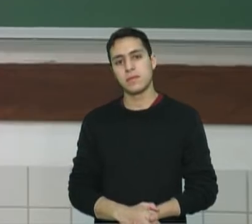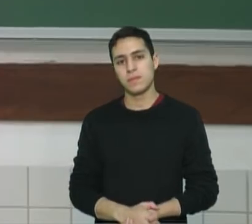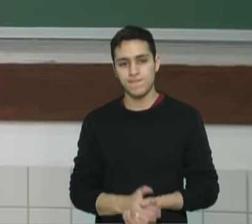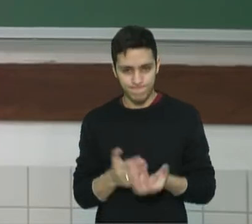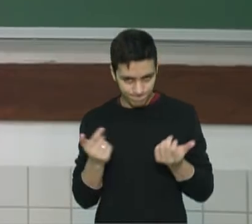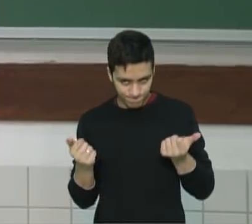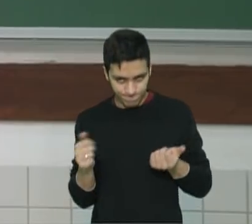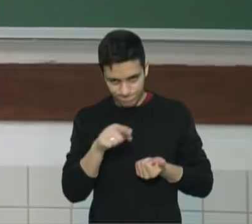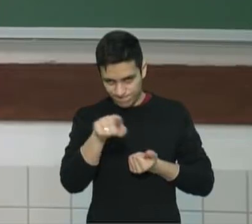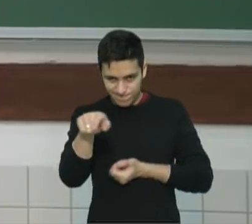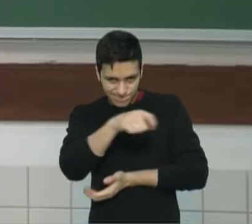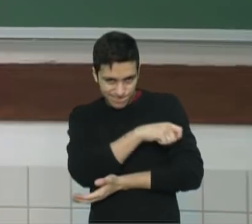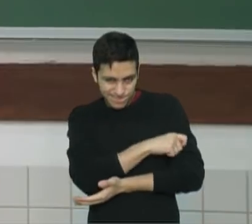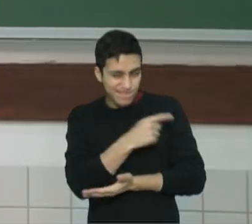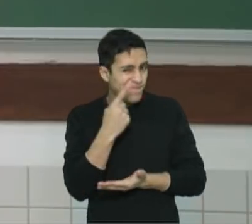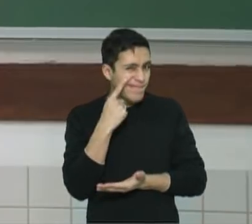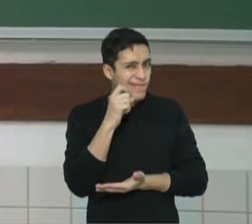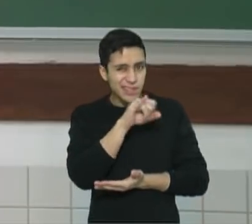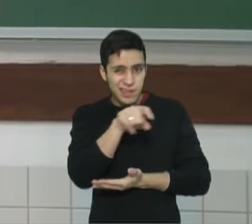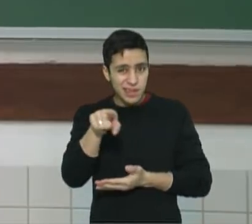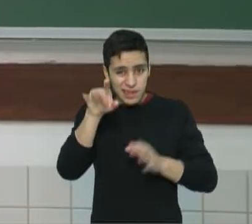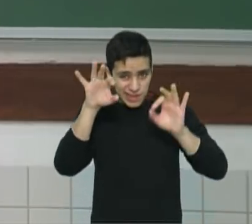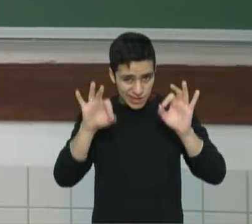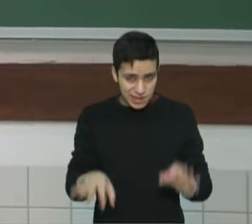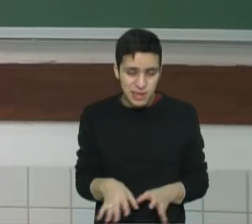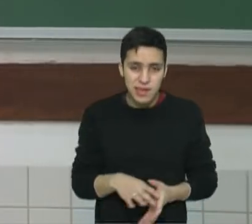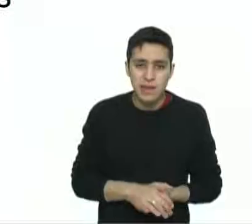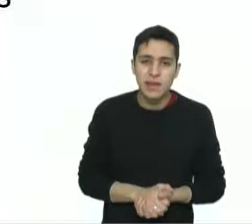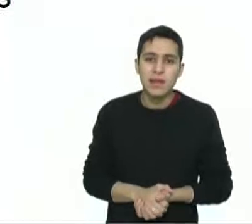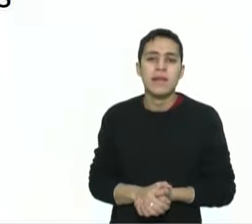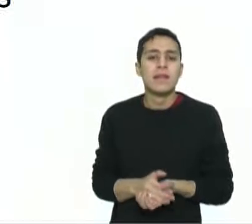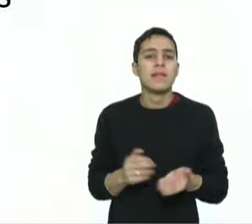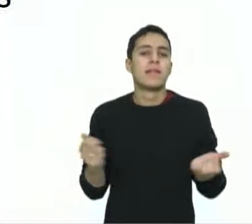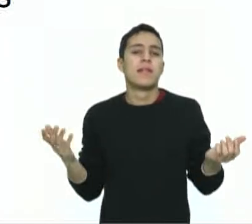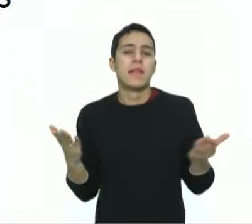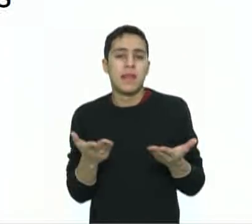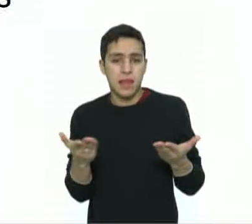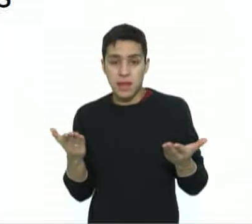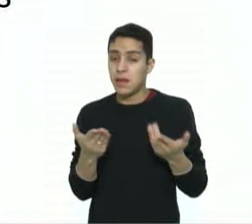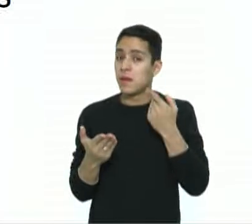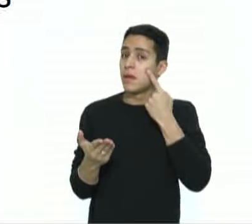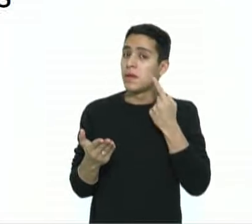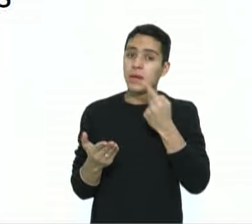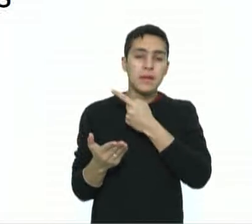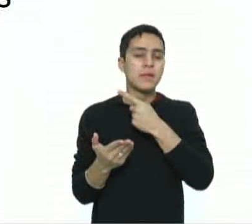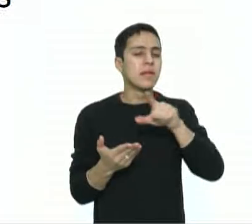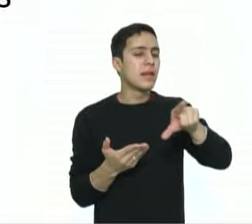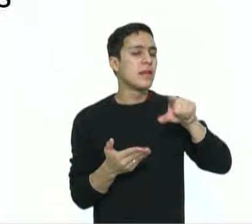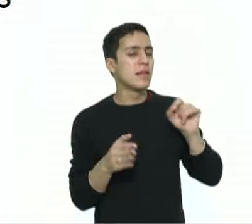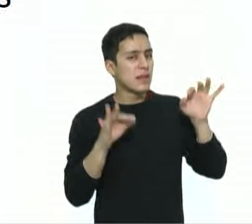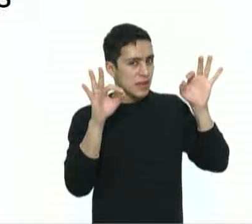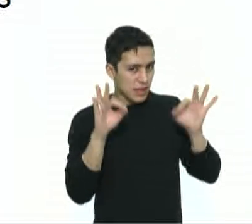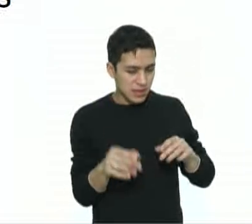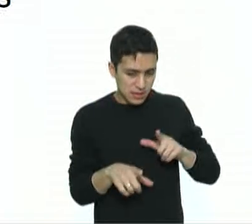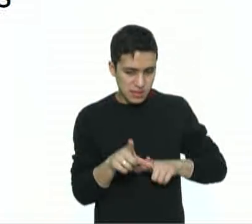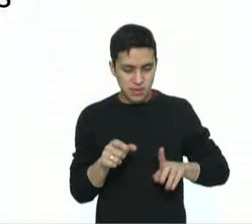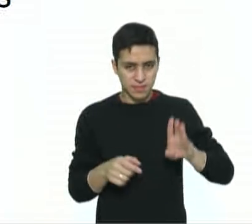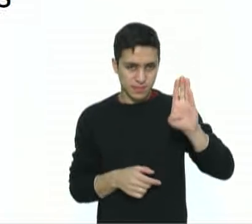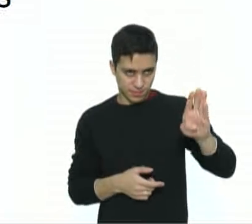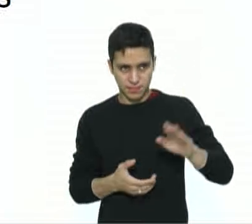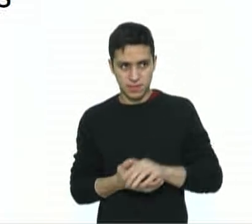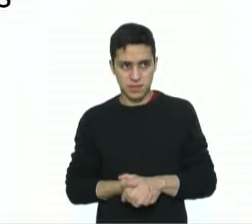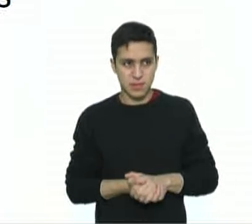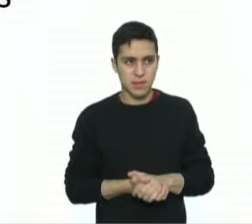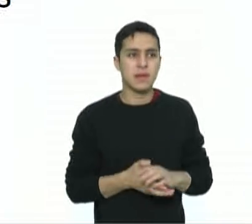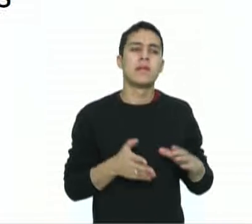Vamos lá, aluninhos, verificar se vocês acertaram. Então, nós aqui estabelecemos que a alternativa correta é a letra B. Nós vamos